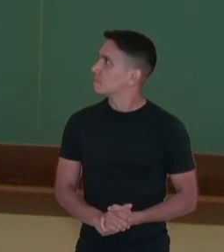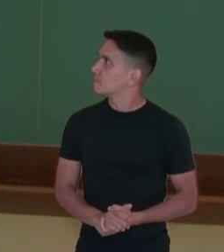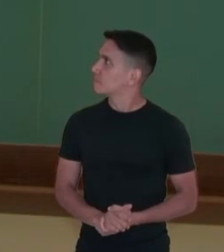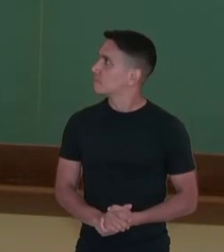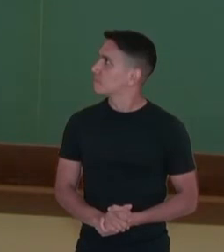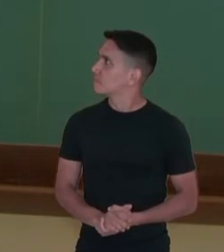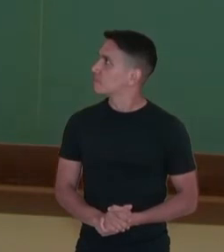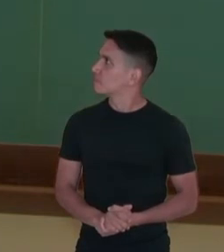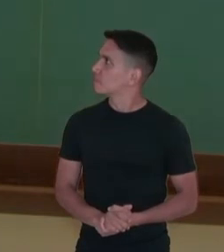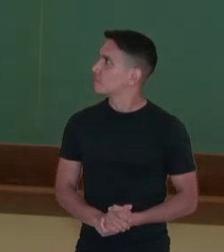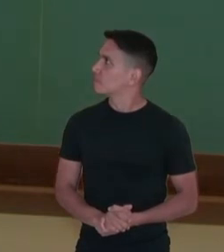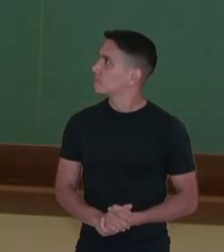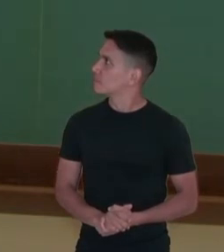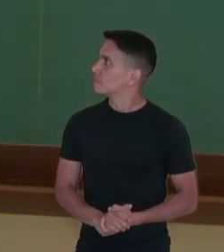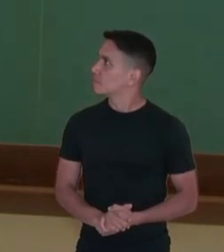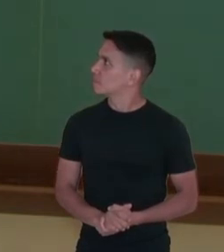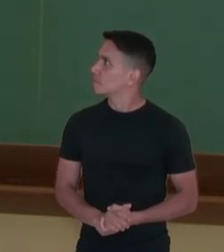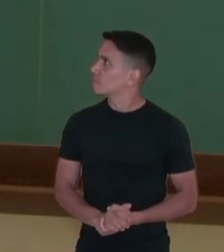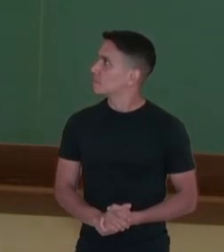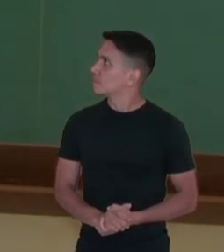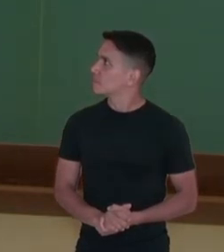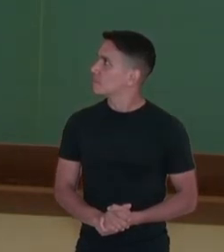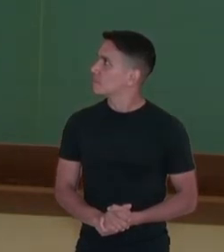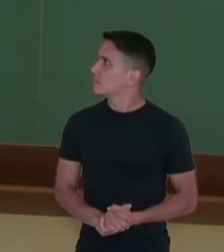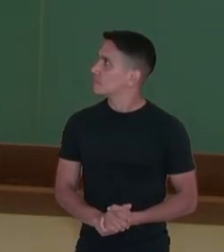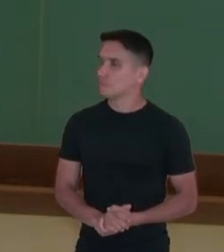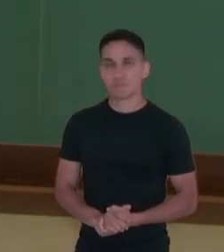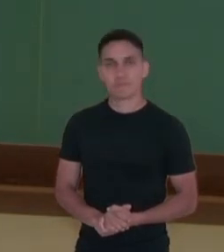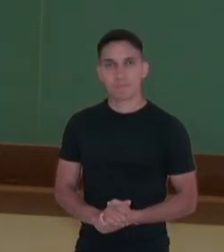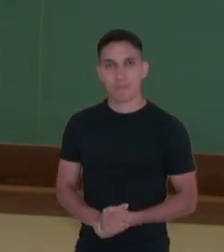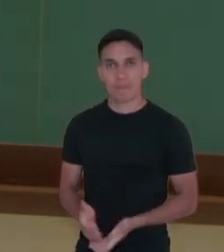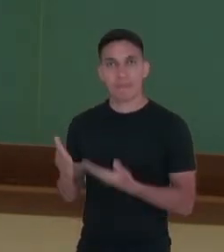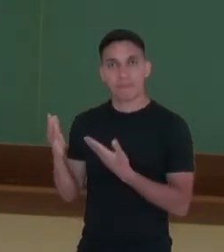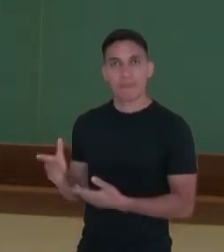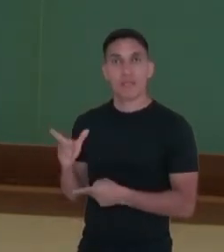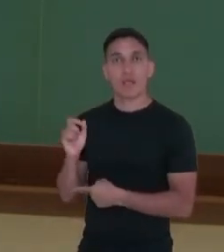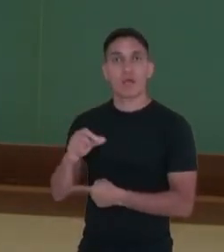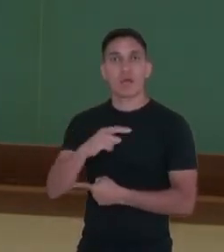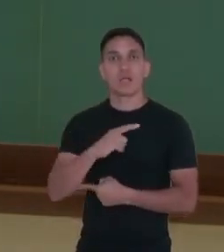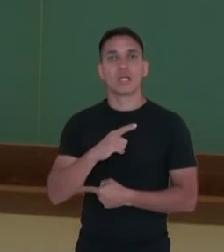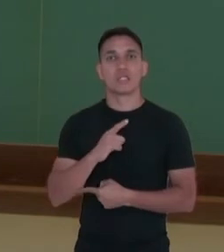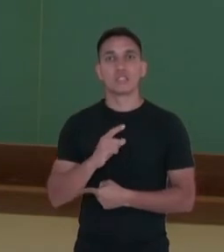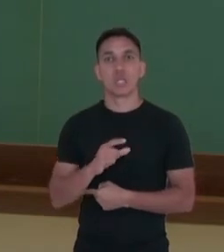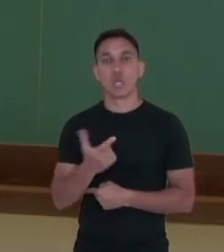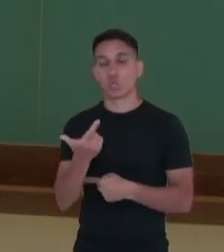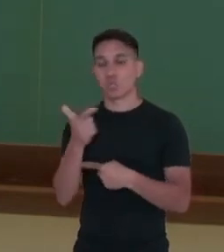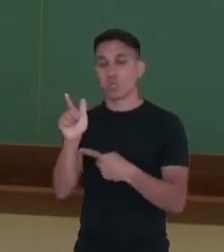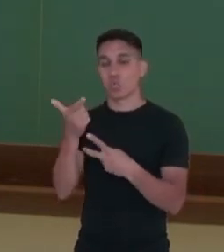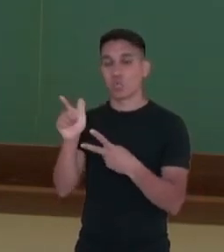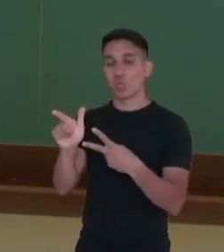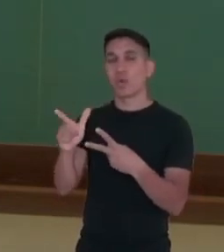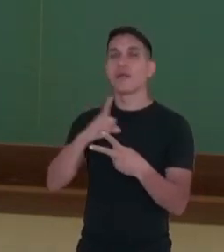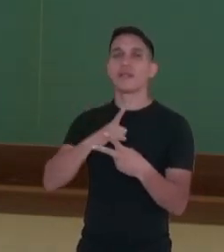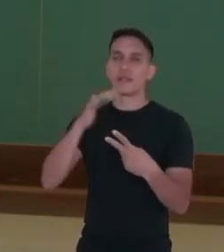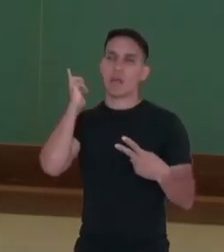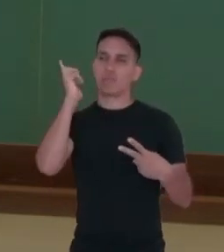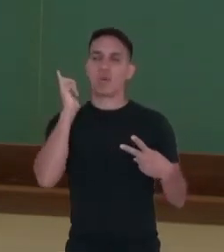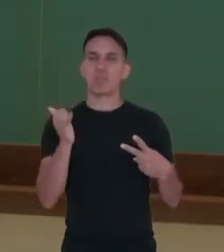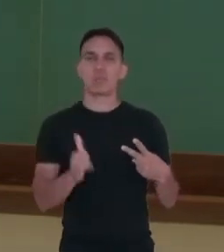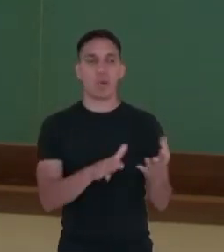Ranger, Abbey and Persuasion, né? Então aqui, ó, dois outros romances foram